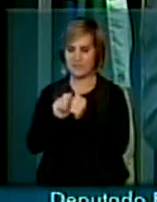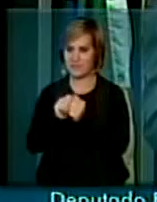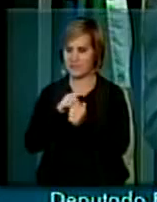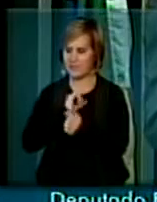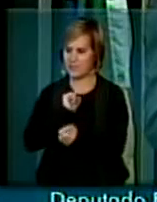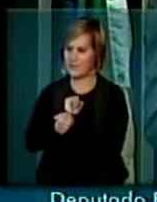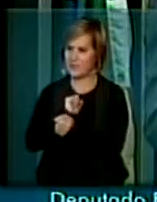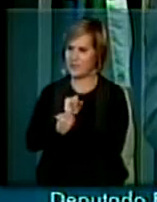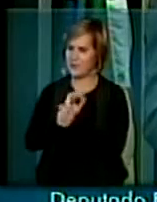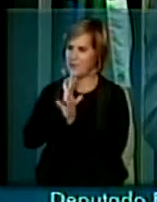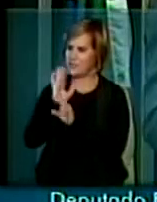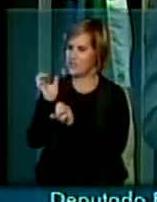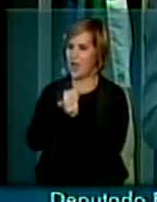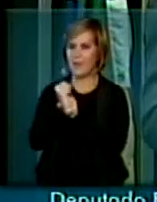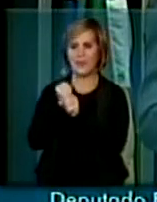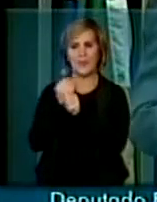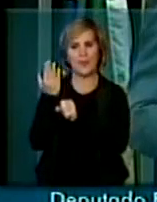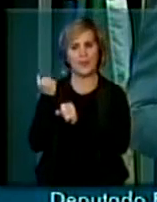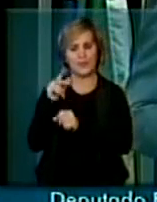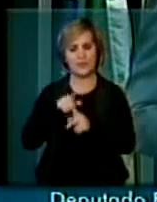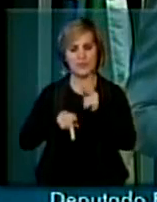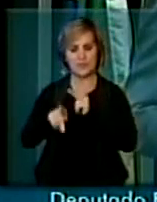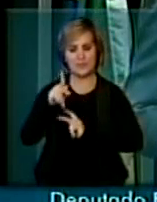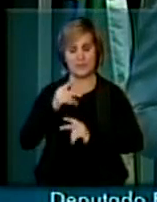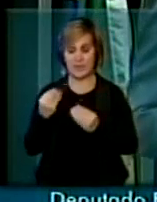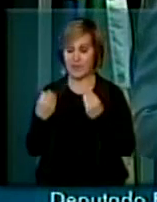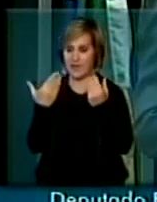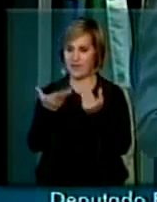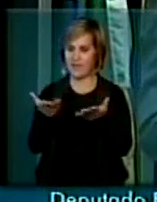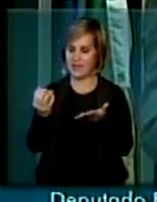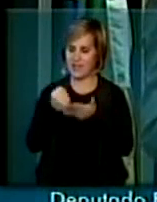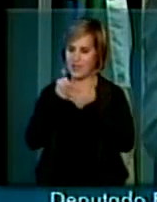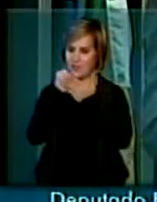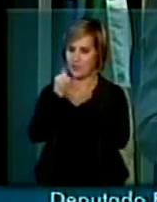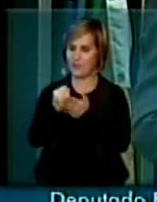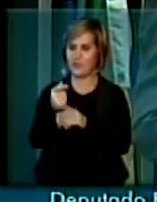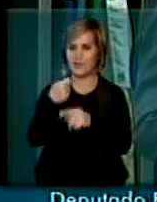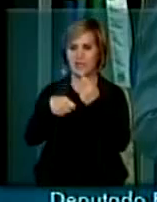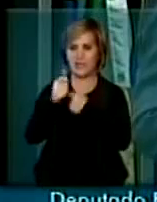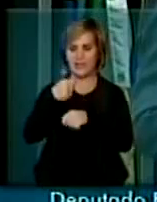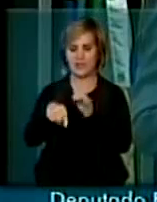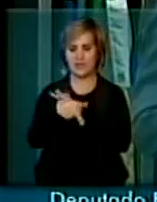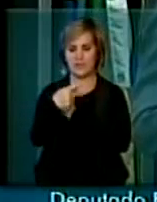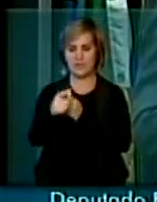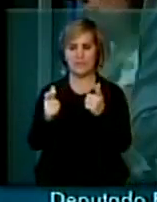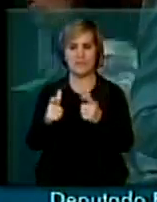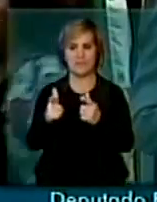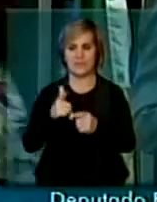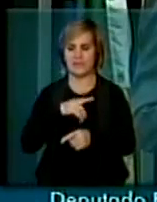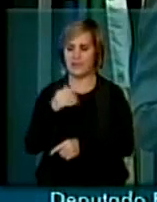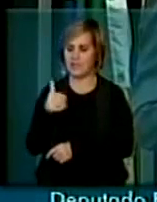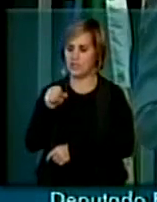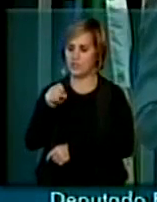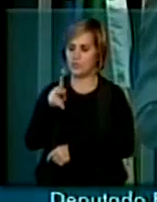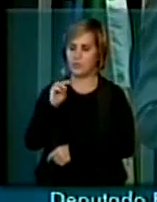aguardada há muito tempo pelos moradores, vai dar sustentabilidade econômica. A obra são 18 quilômetros, na